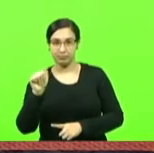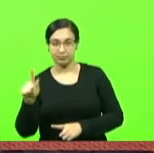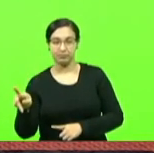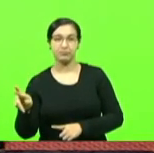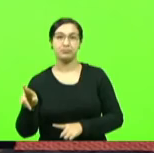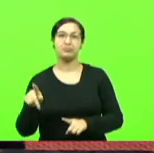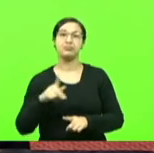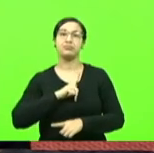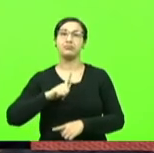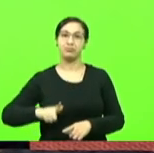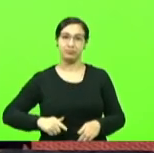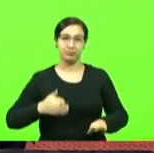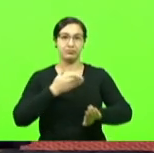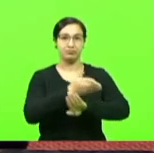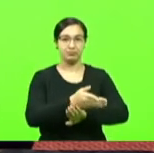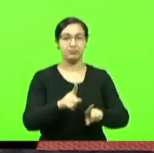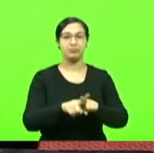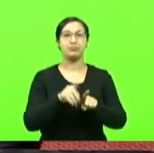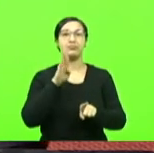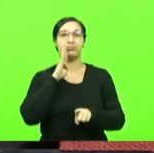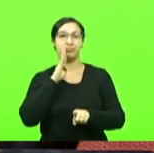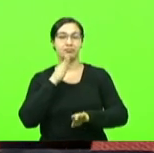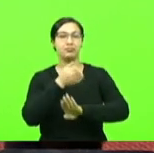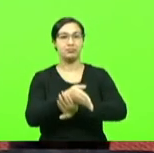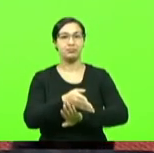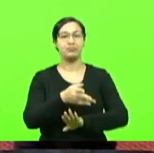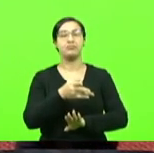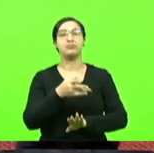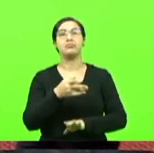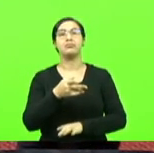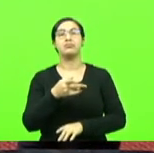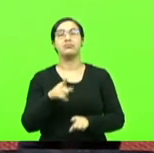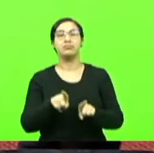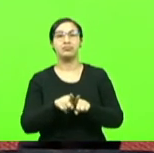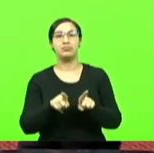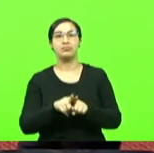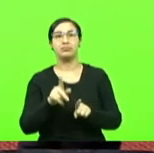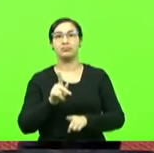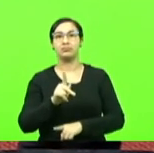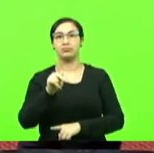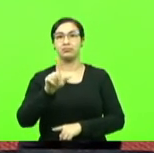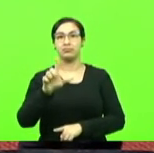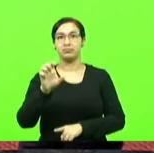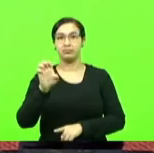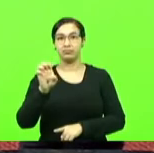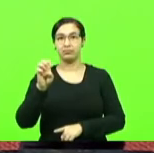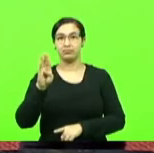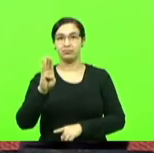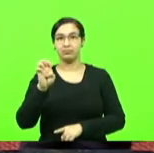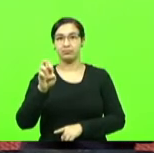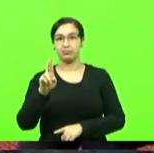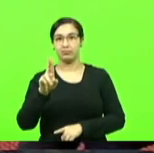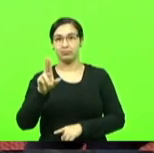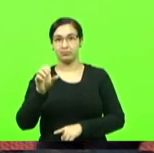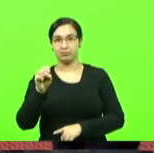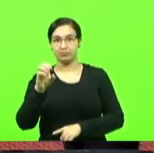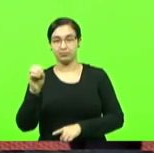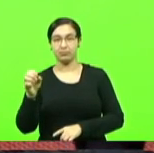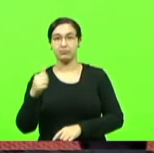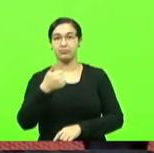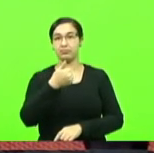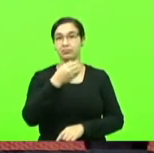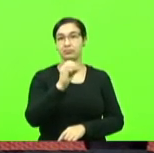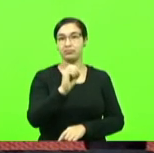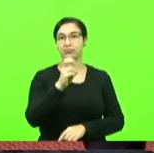esta casa, e o presidente Kleberson. Na oportunidade, 105 novos pastores foram apresentados e